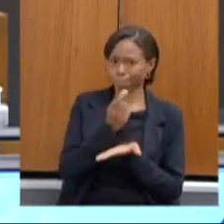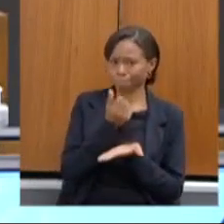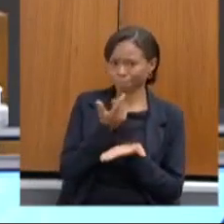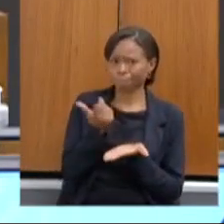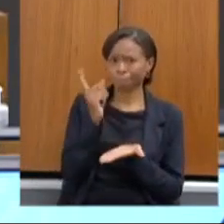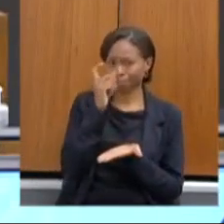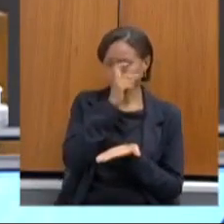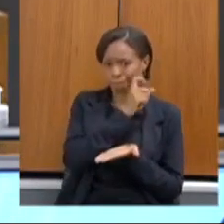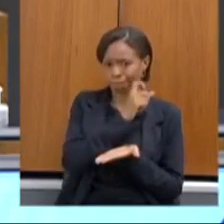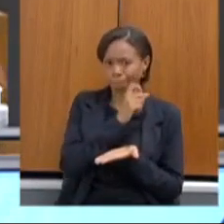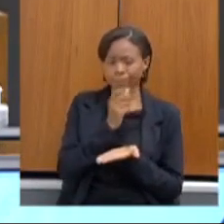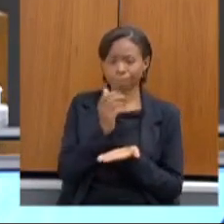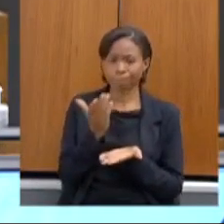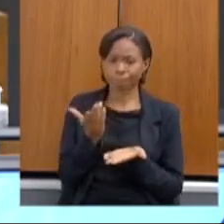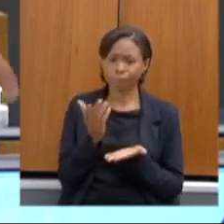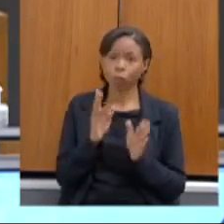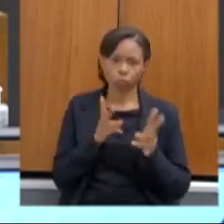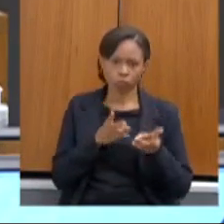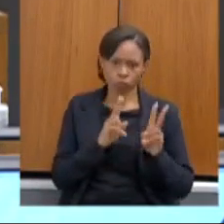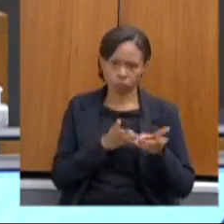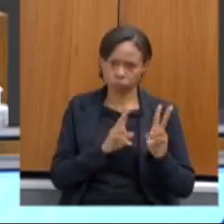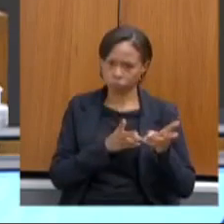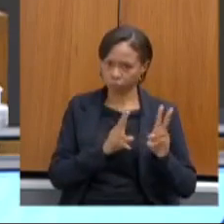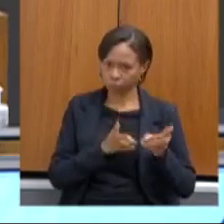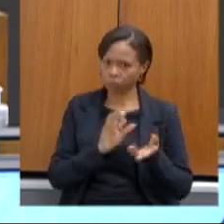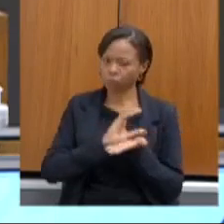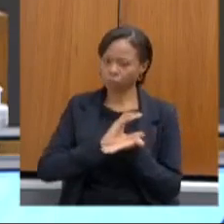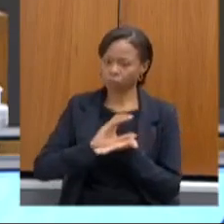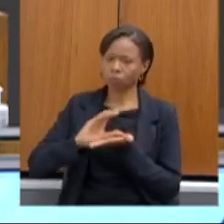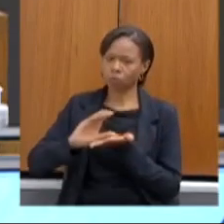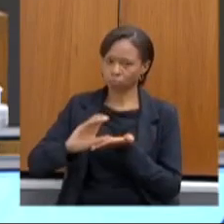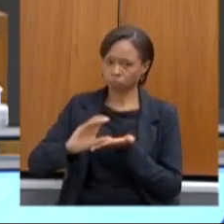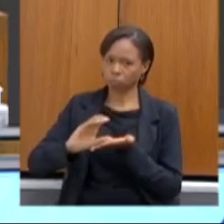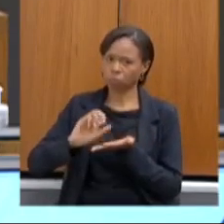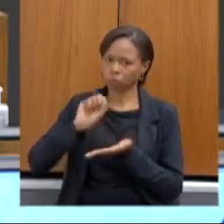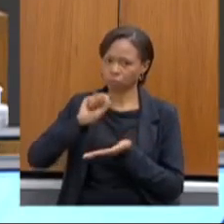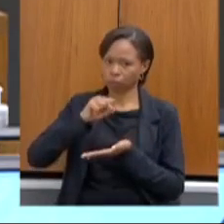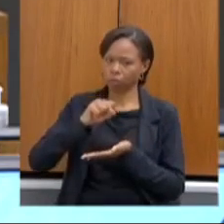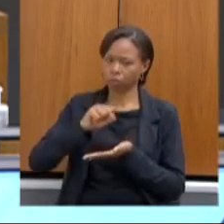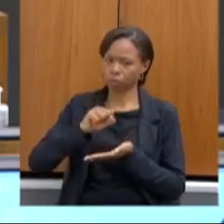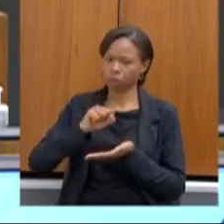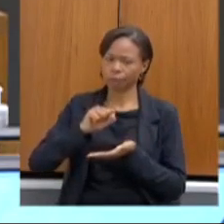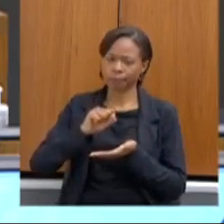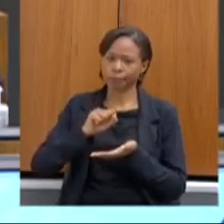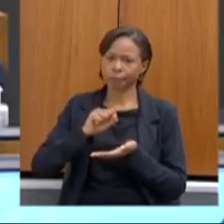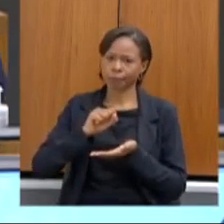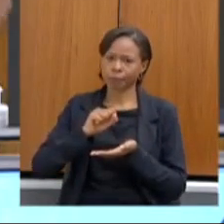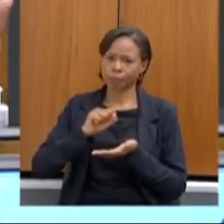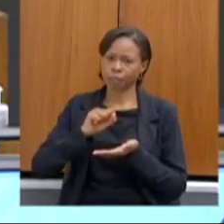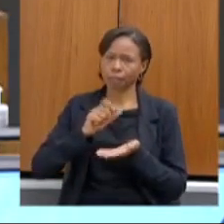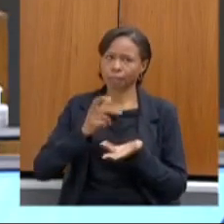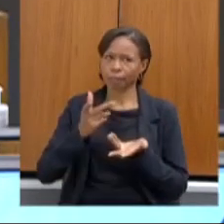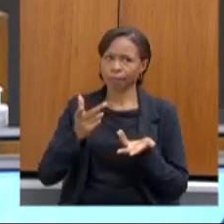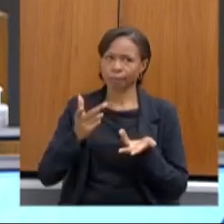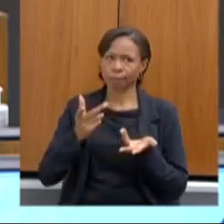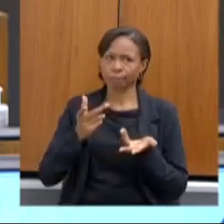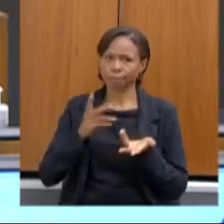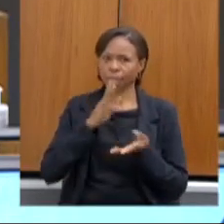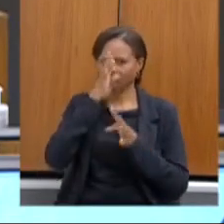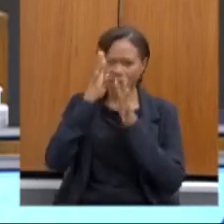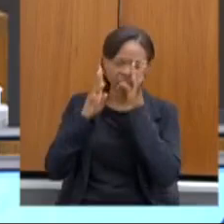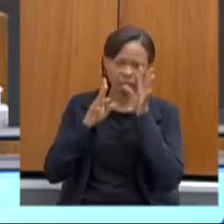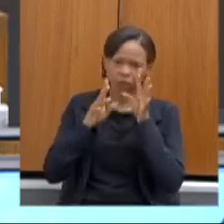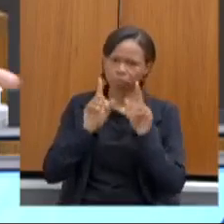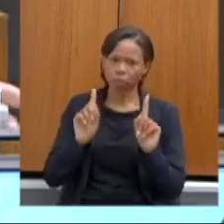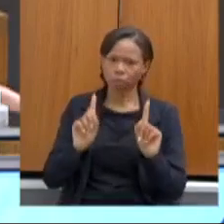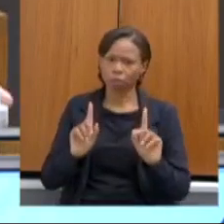não não se deixe de fazer os repasses né de forma é arbitrária né